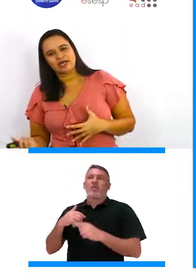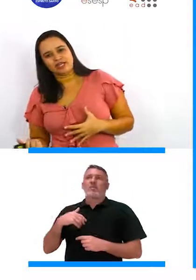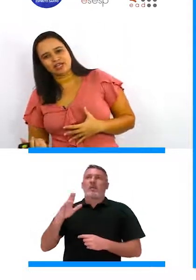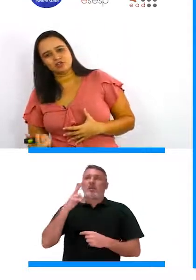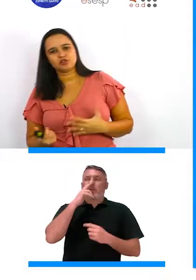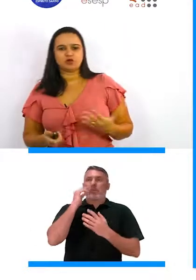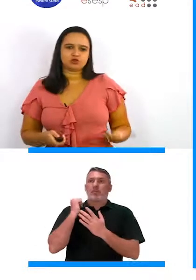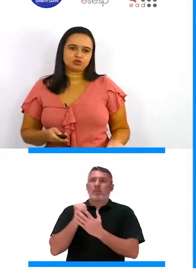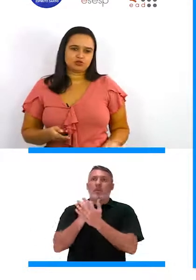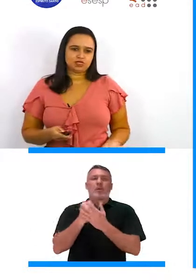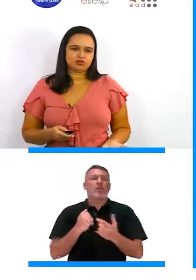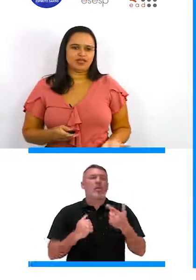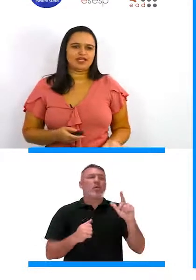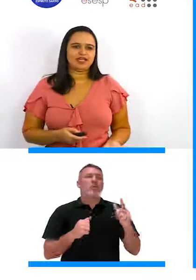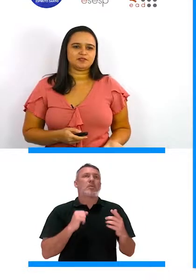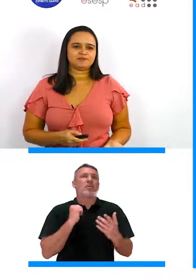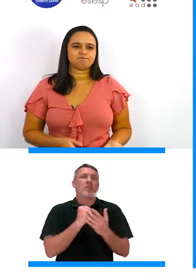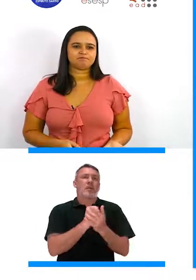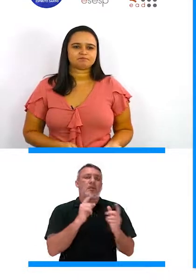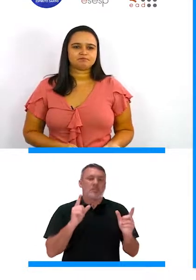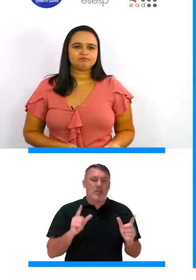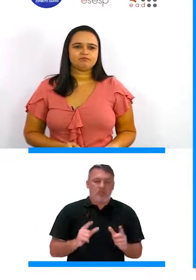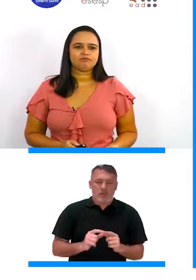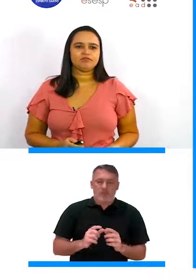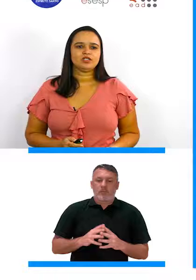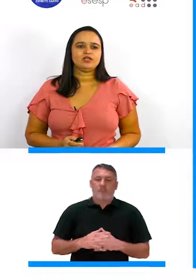mais marcados e outros menos marcados.